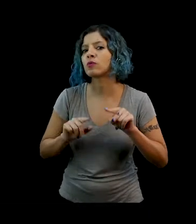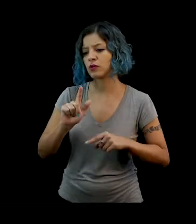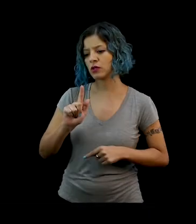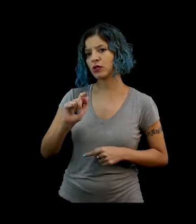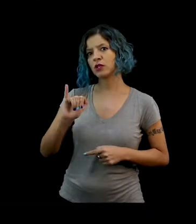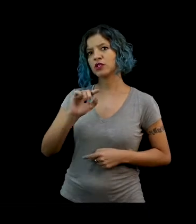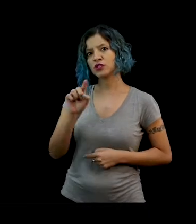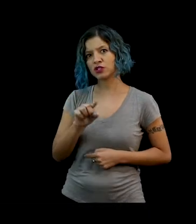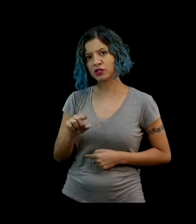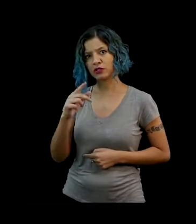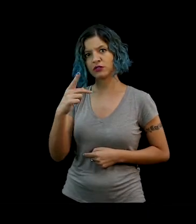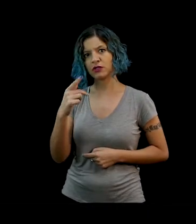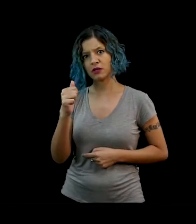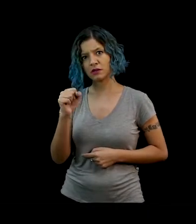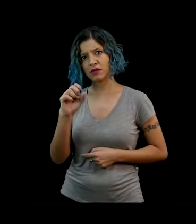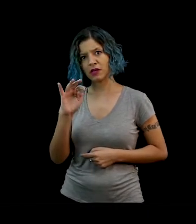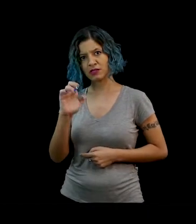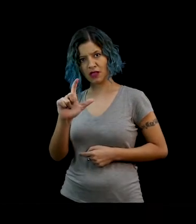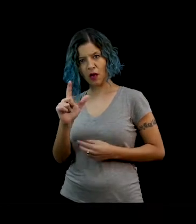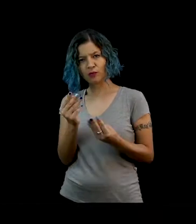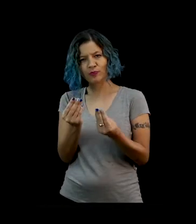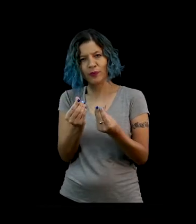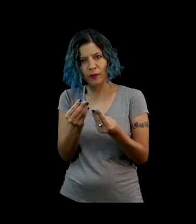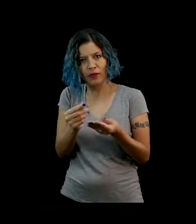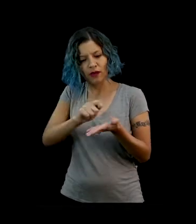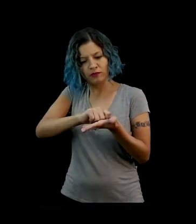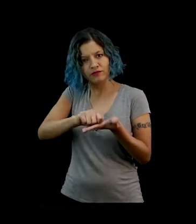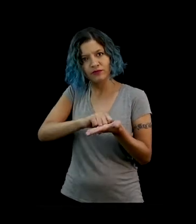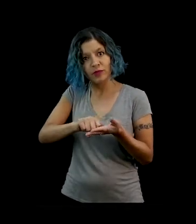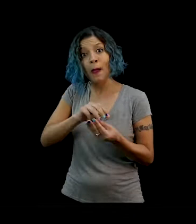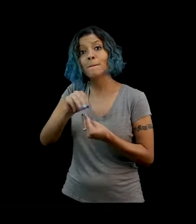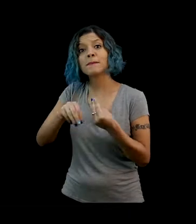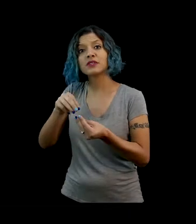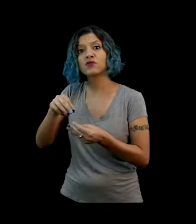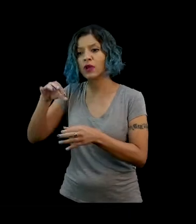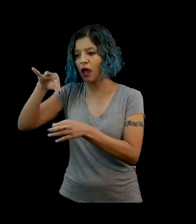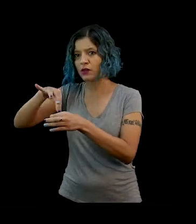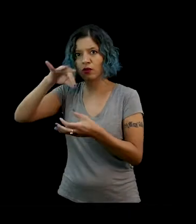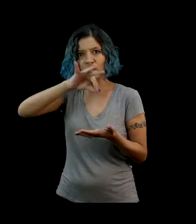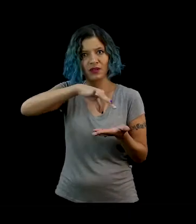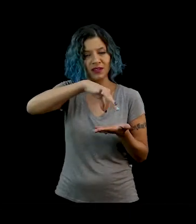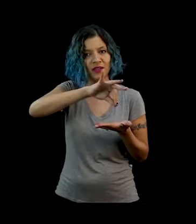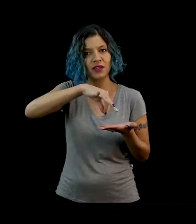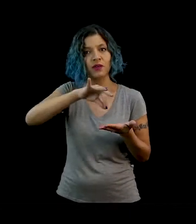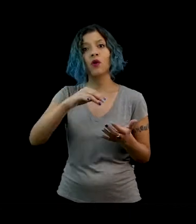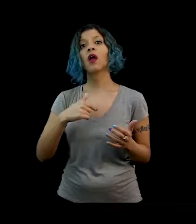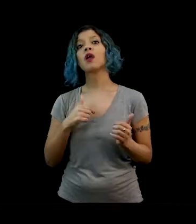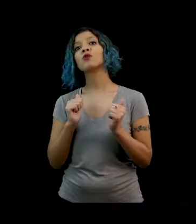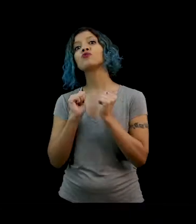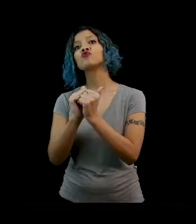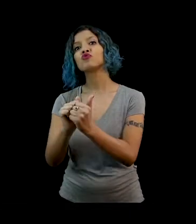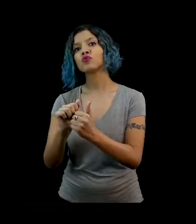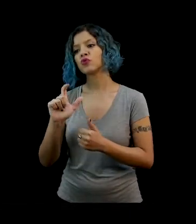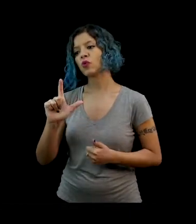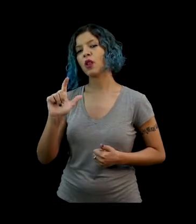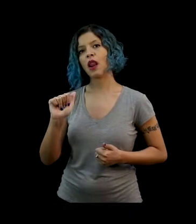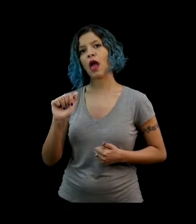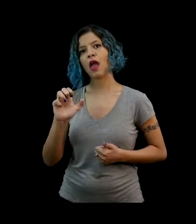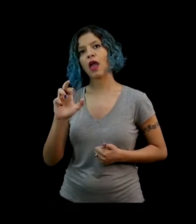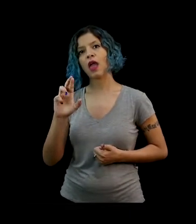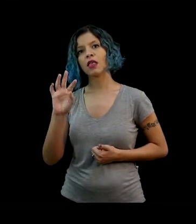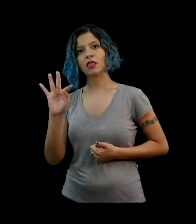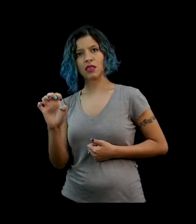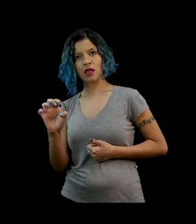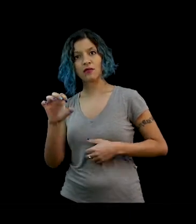usar giz pastel misturado como nanquim quadrinhos veio de uma oficina que eu fiz com ela herte de modelo Vivo